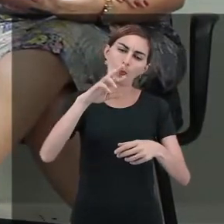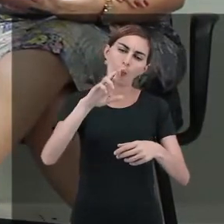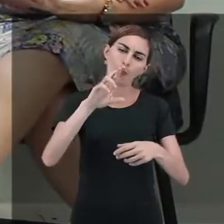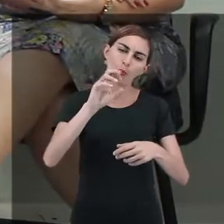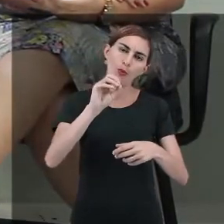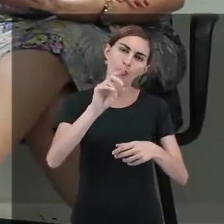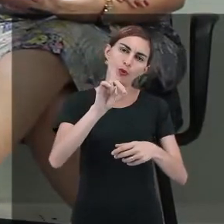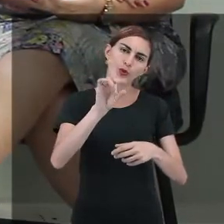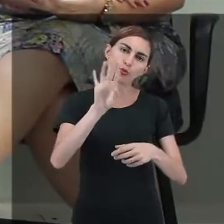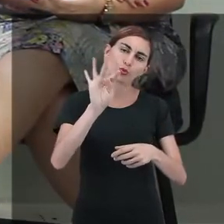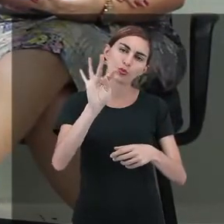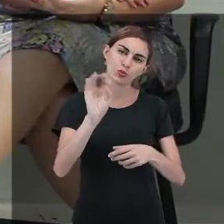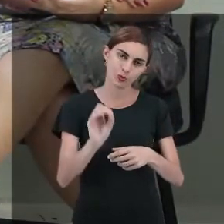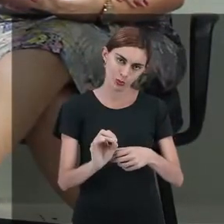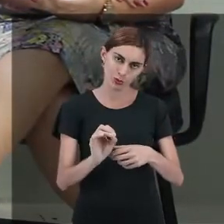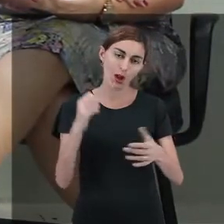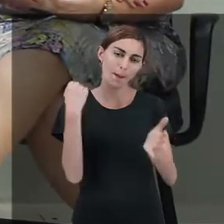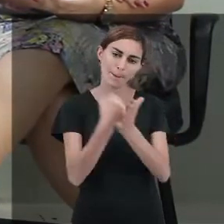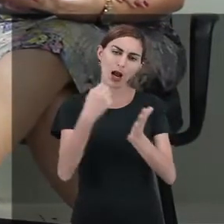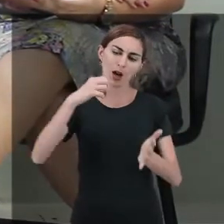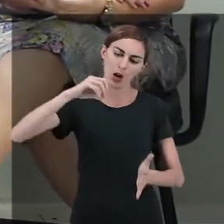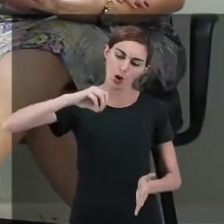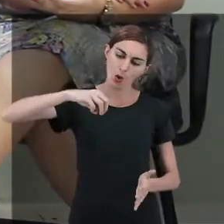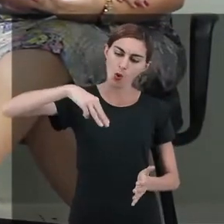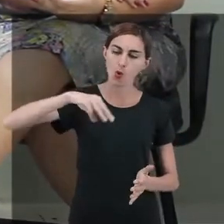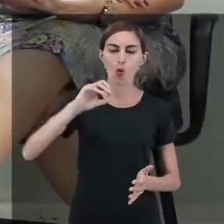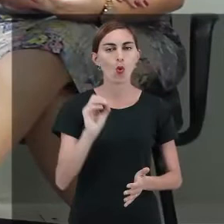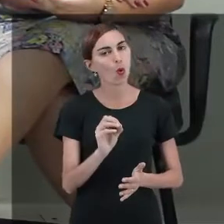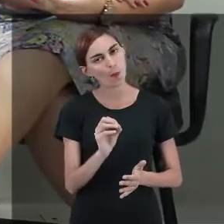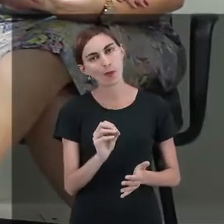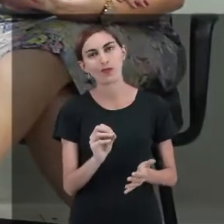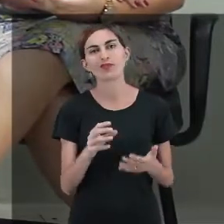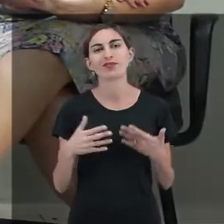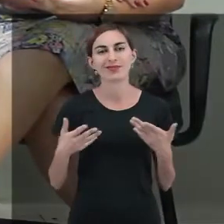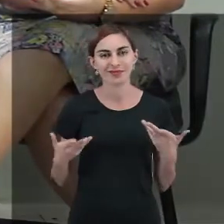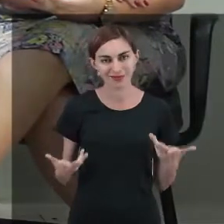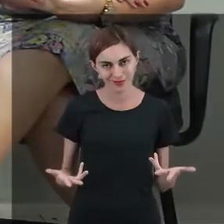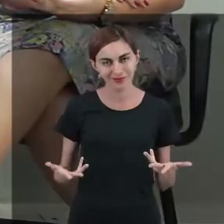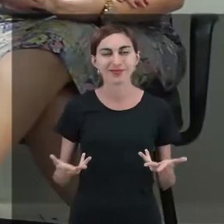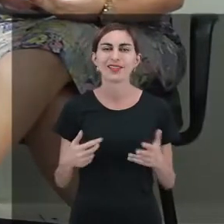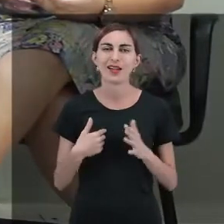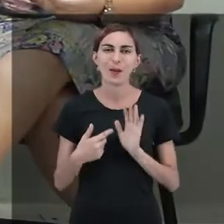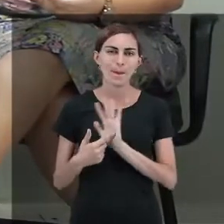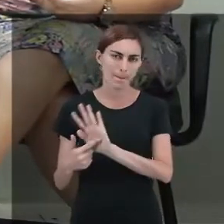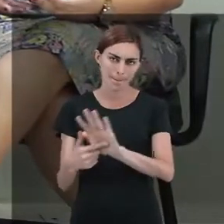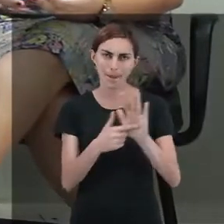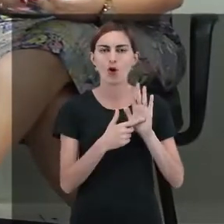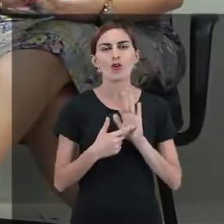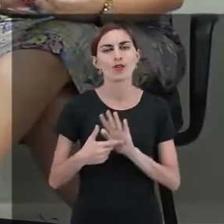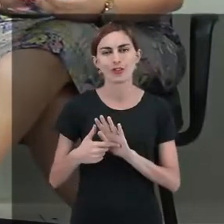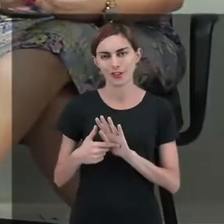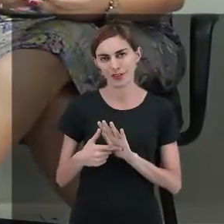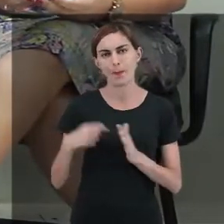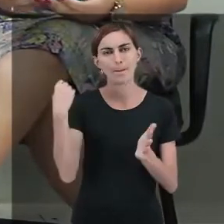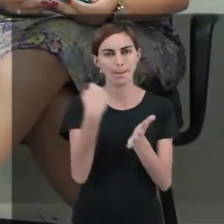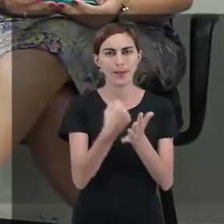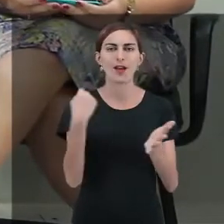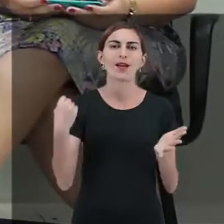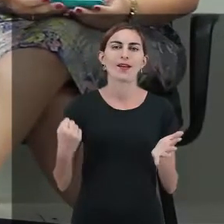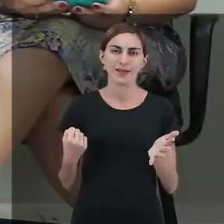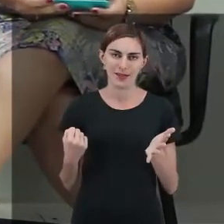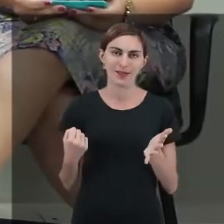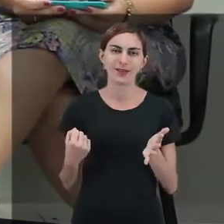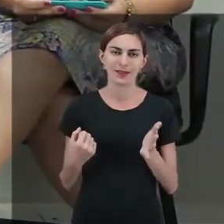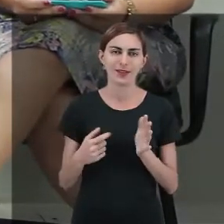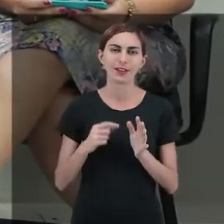sua fala em relação à marca. A marca é o quê? É um símbolo, é um signo. Ela vai identificar o produto e a marca, ela serve...